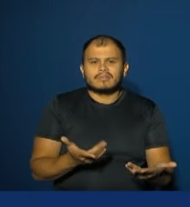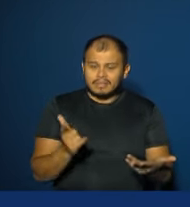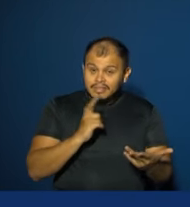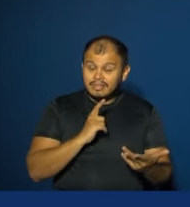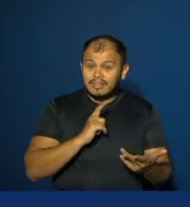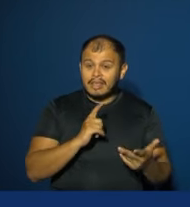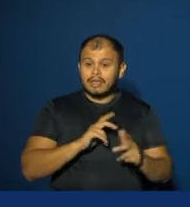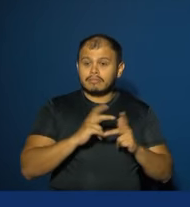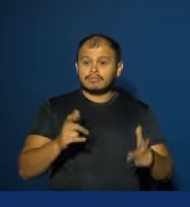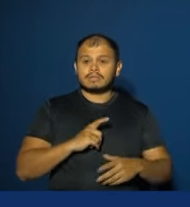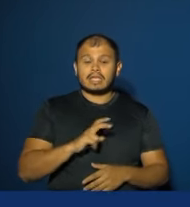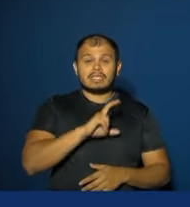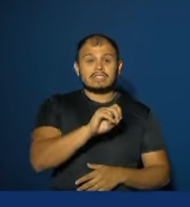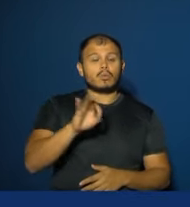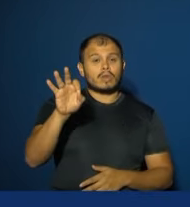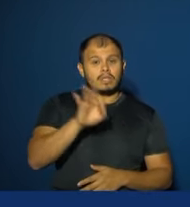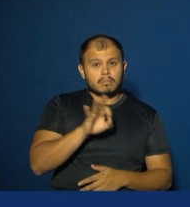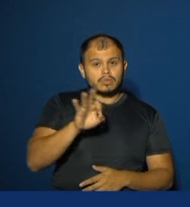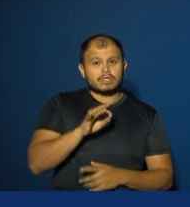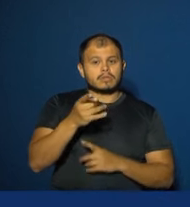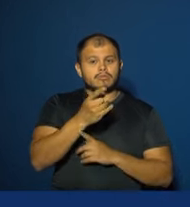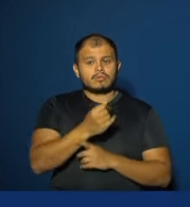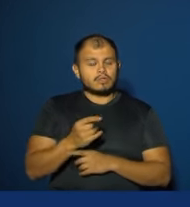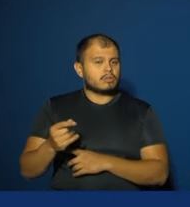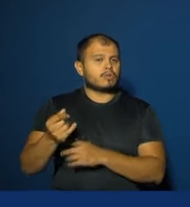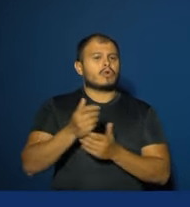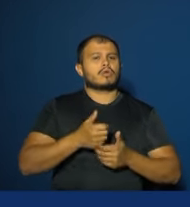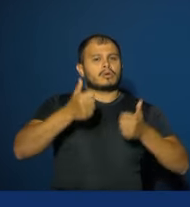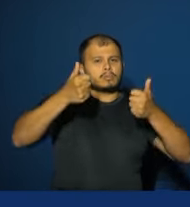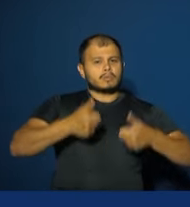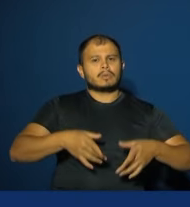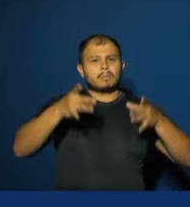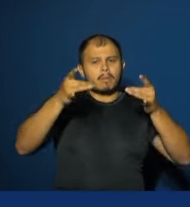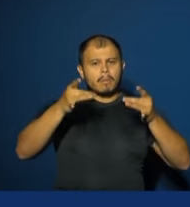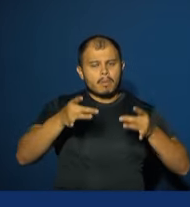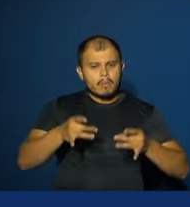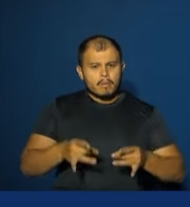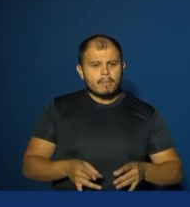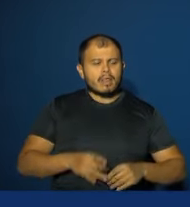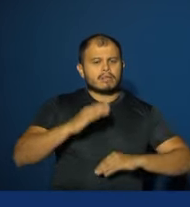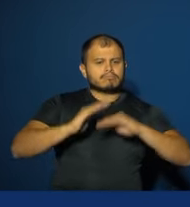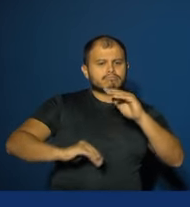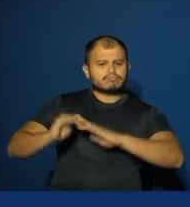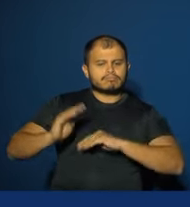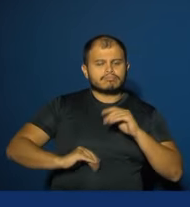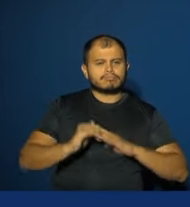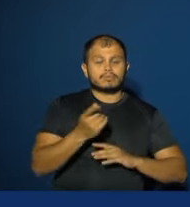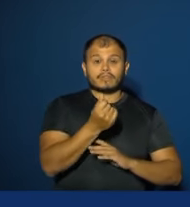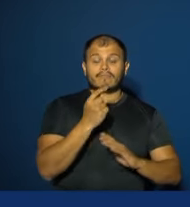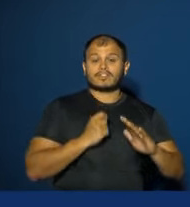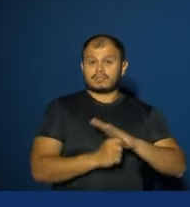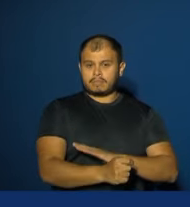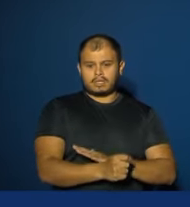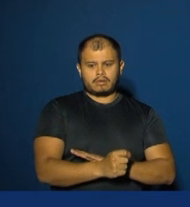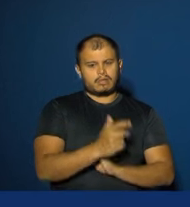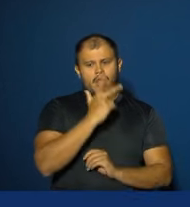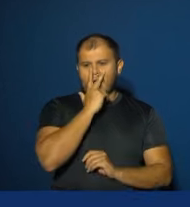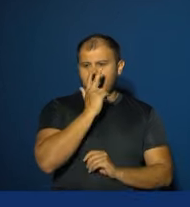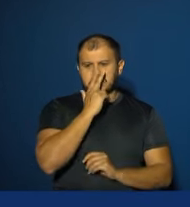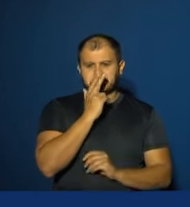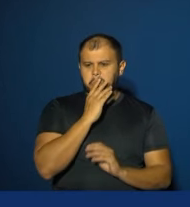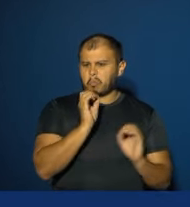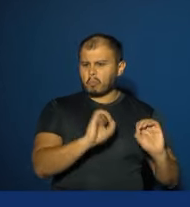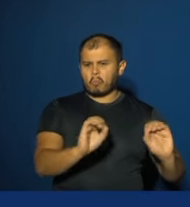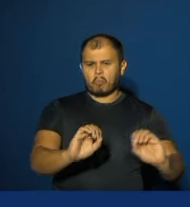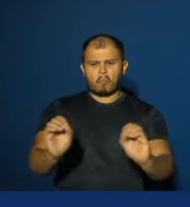parlamento detém 50% do volume discricionário das realizações de investimento no Brasil? Acho que ninguém,